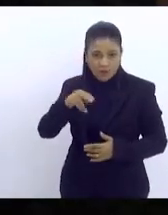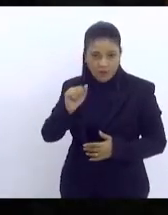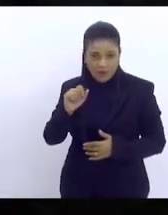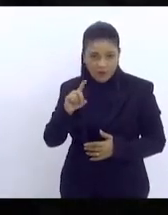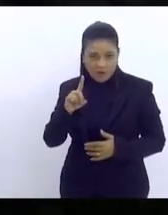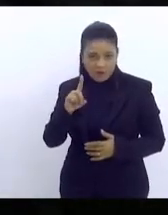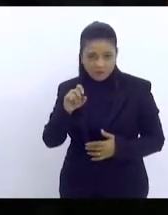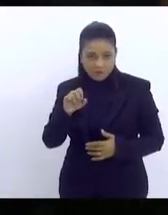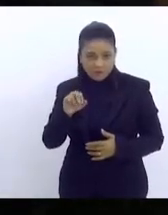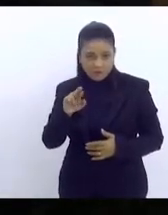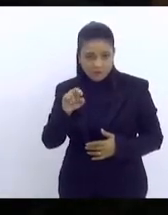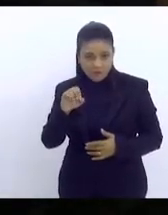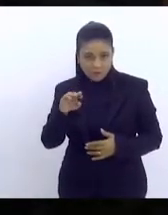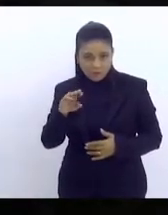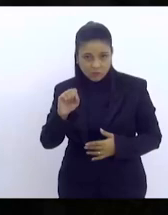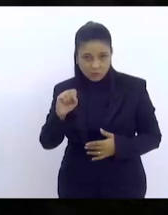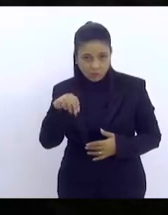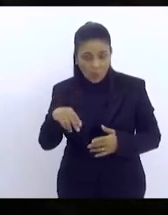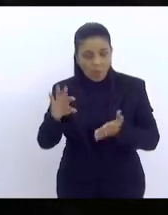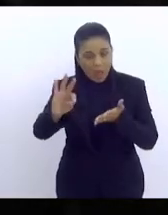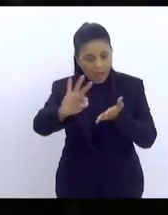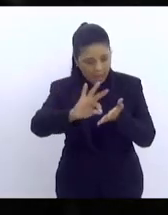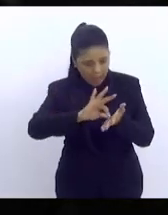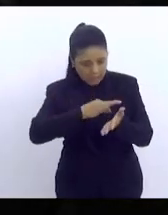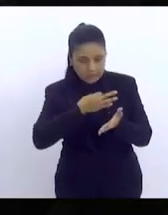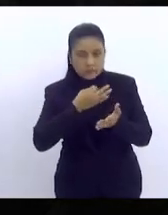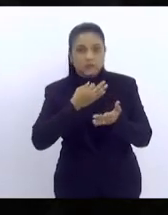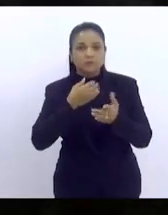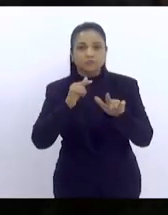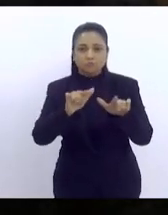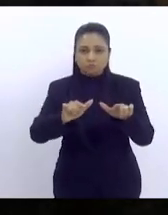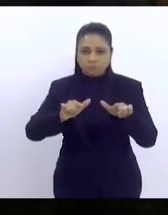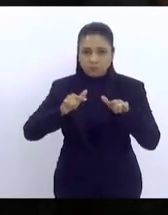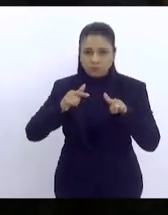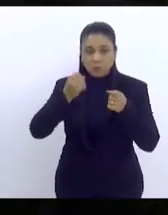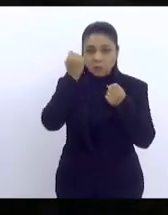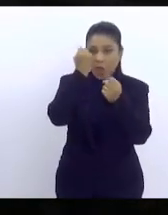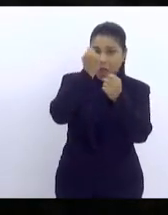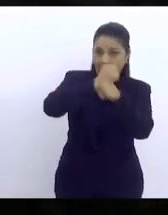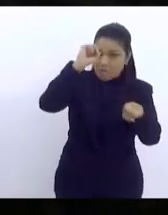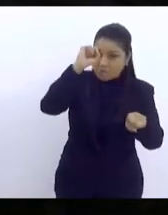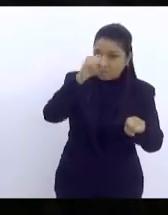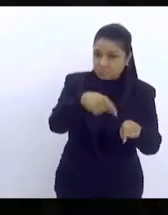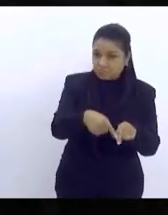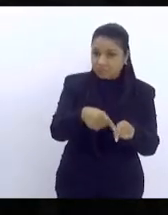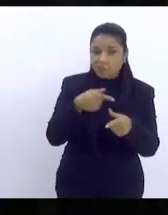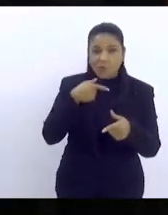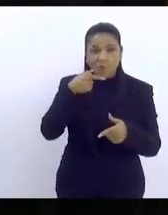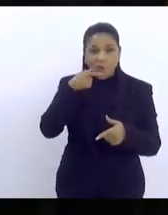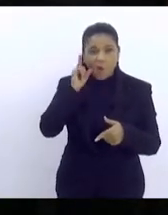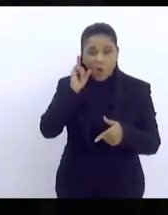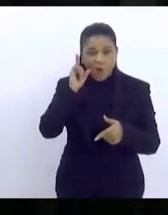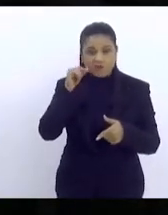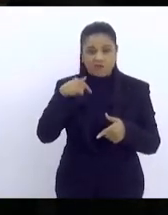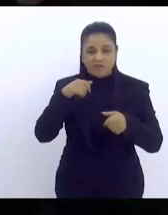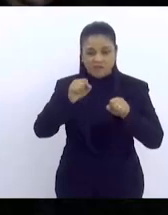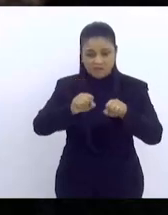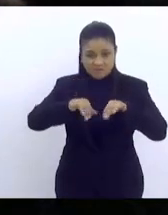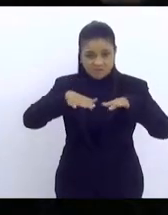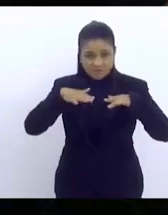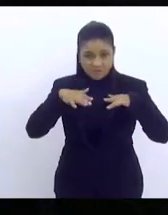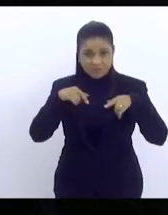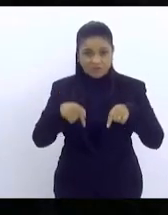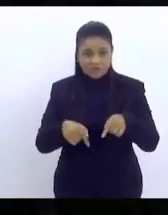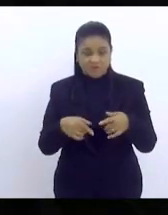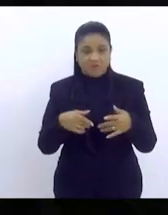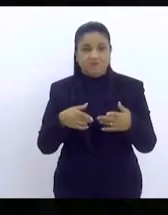quero assinar esta Moção de repúdio porque ontem dessa Tribuna e da outra